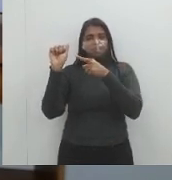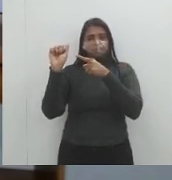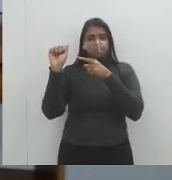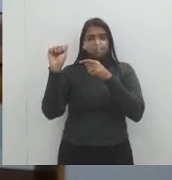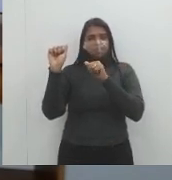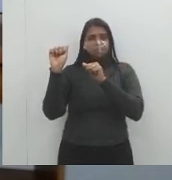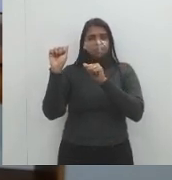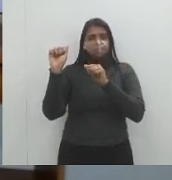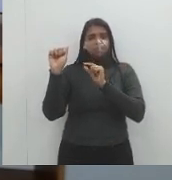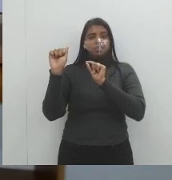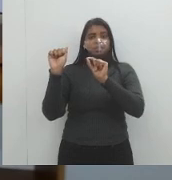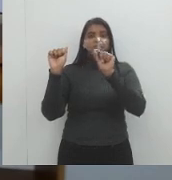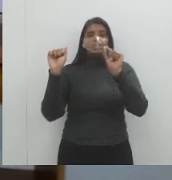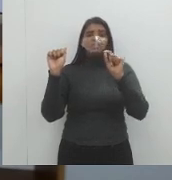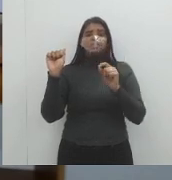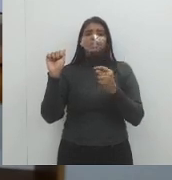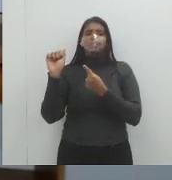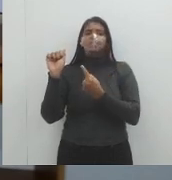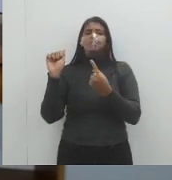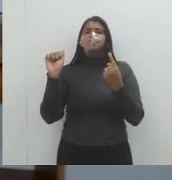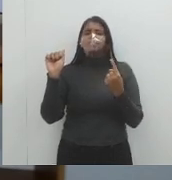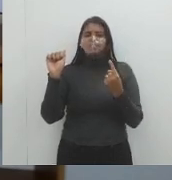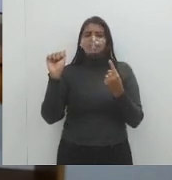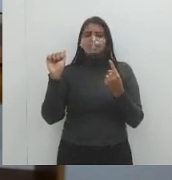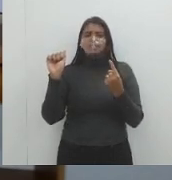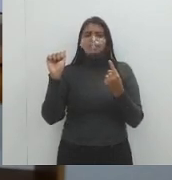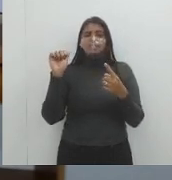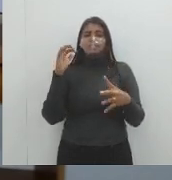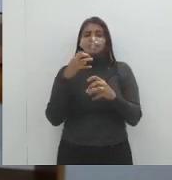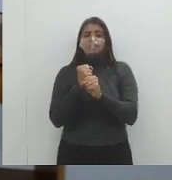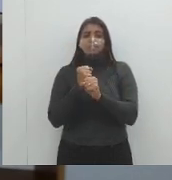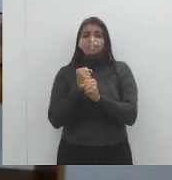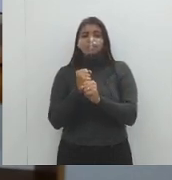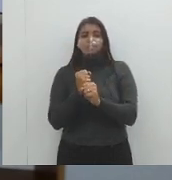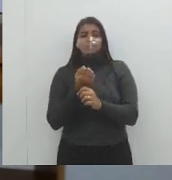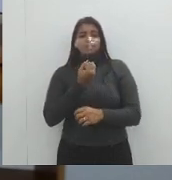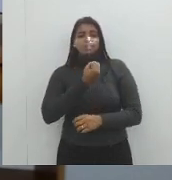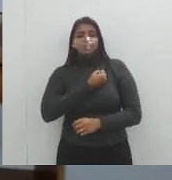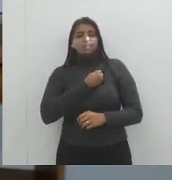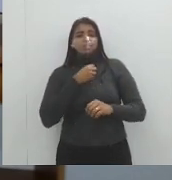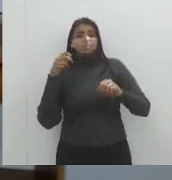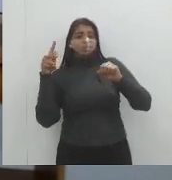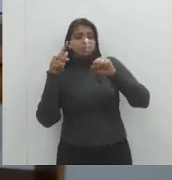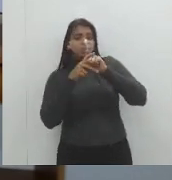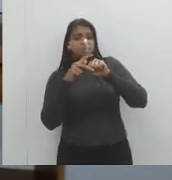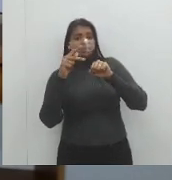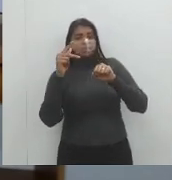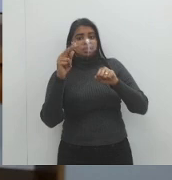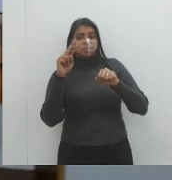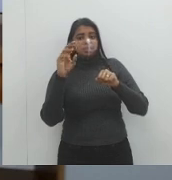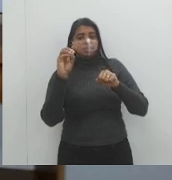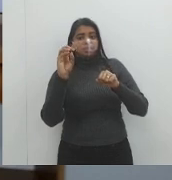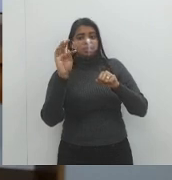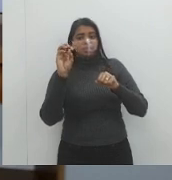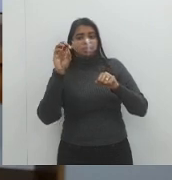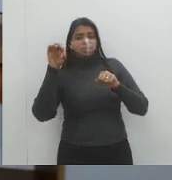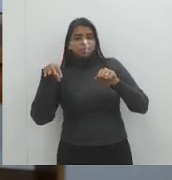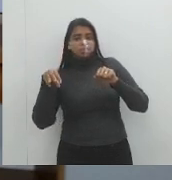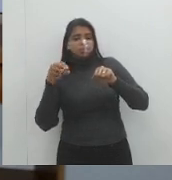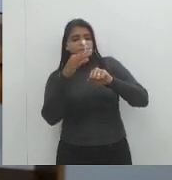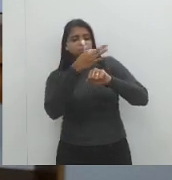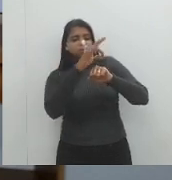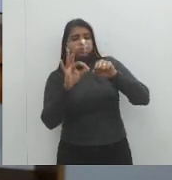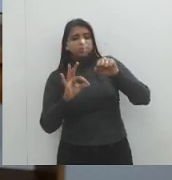de cada átomo? Para saber a massa do átomo, eu vou somar o número de prótons, que é o número de partículas